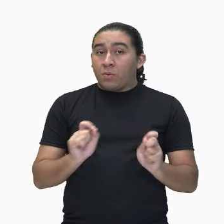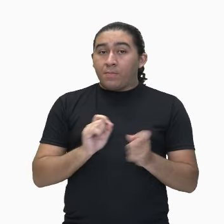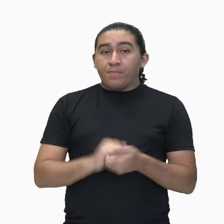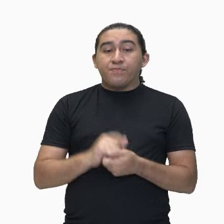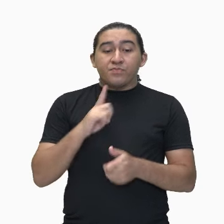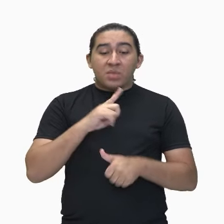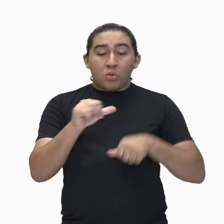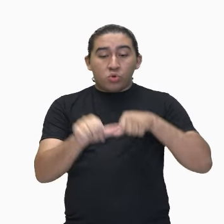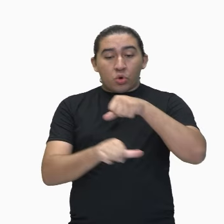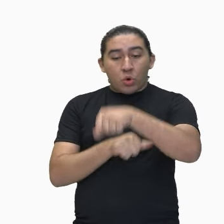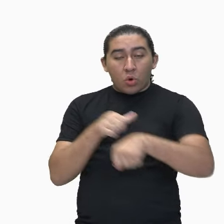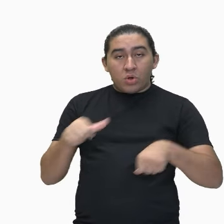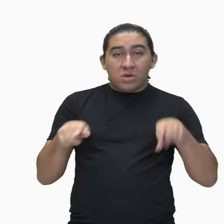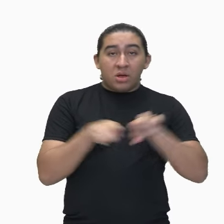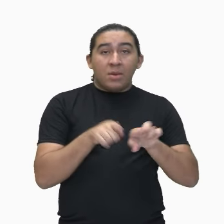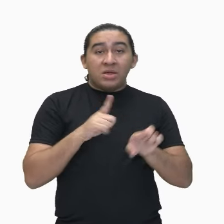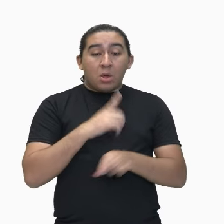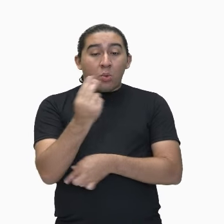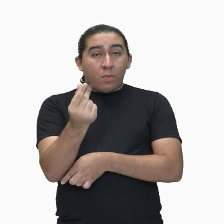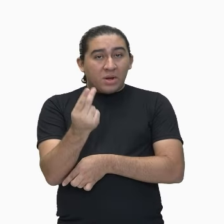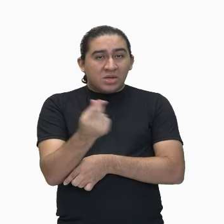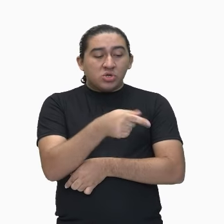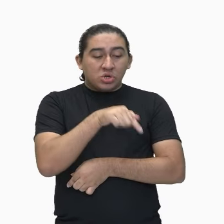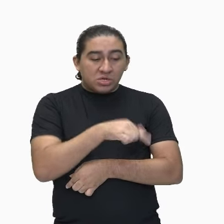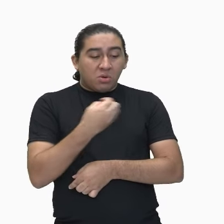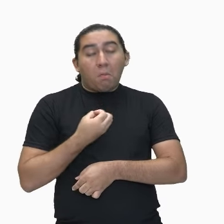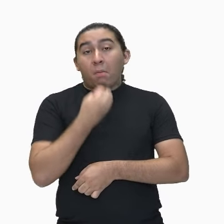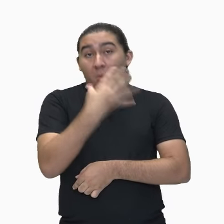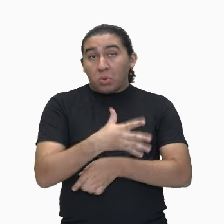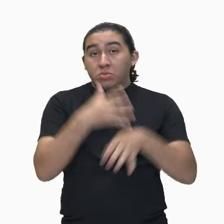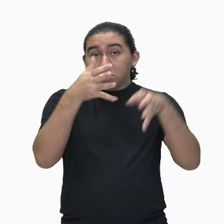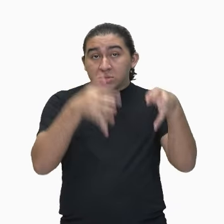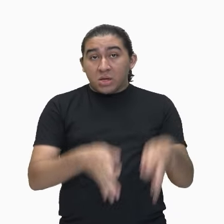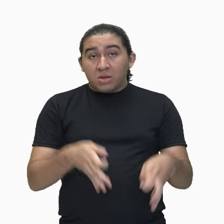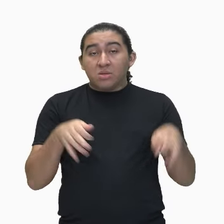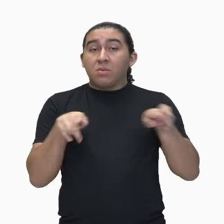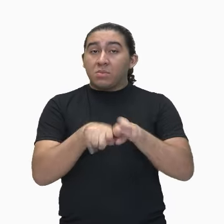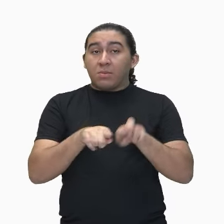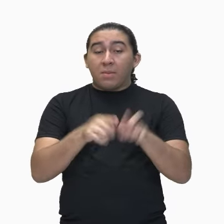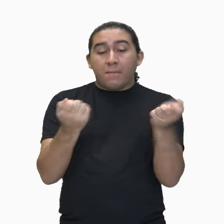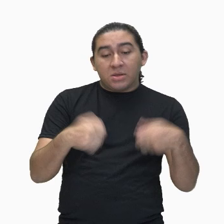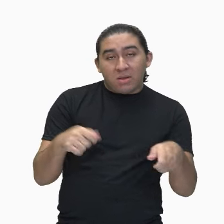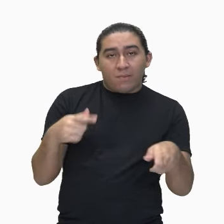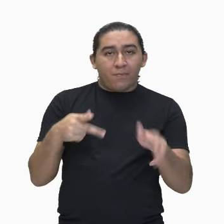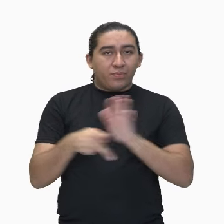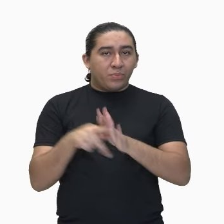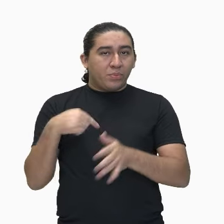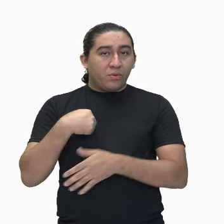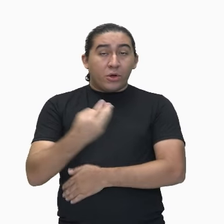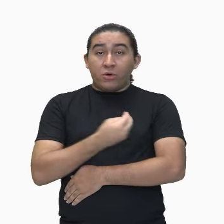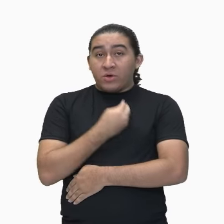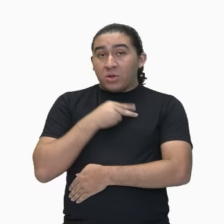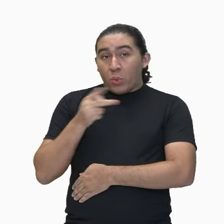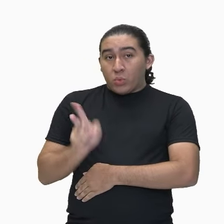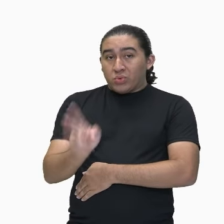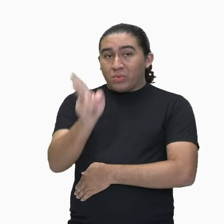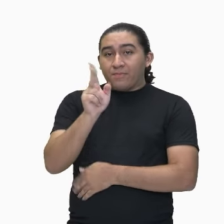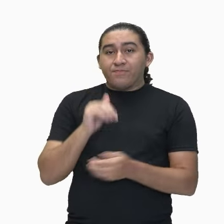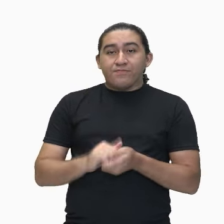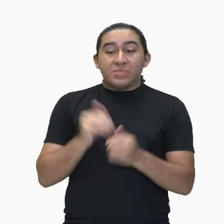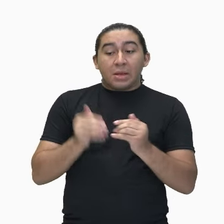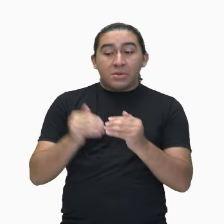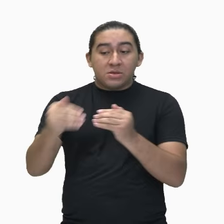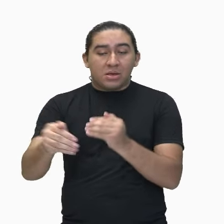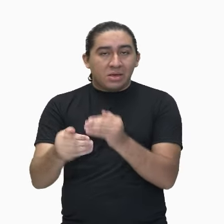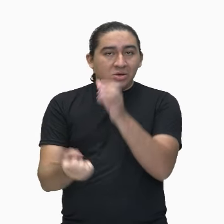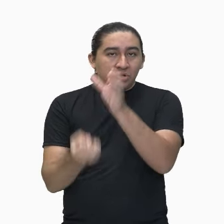troca e lançar nele um preço justo e necessário para a minha sobrevivência. É a partir daí com o